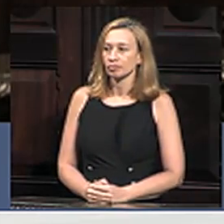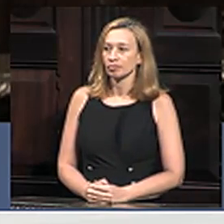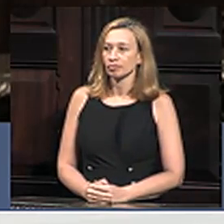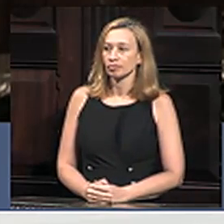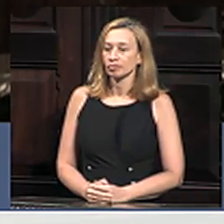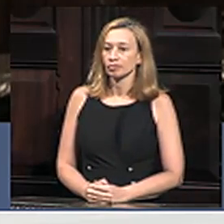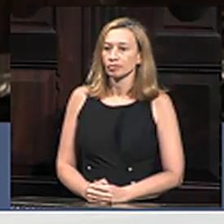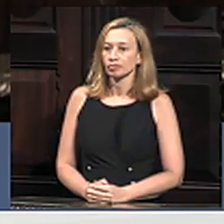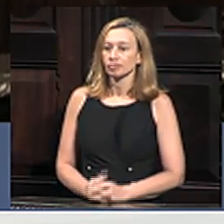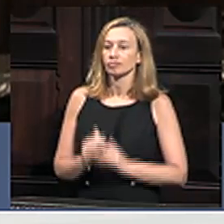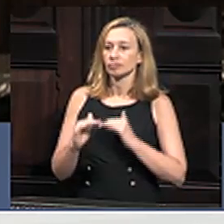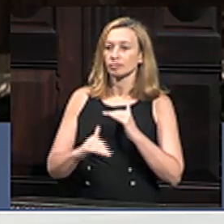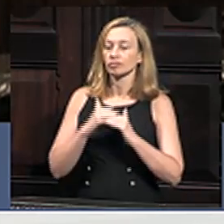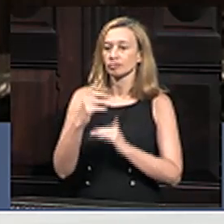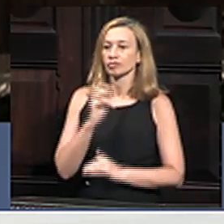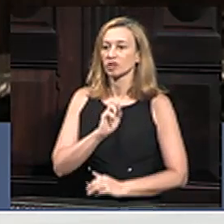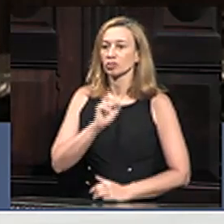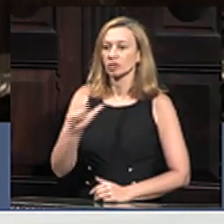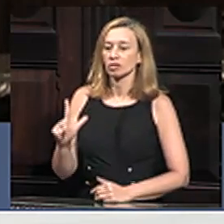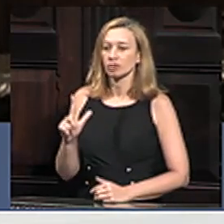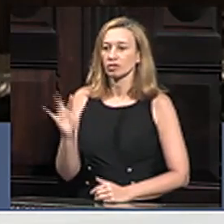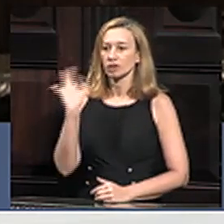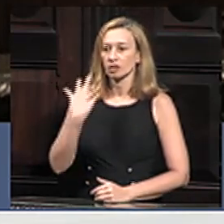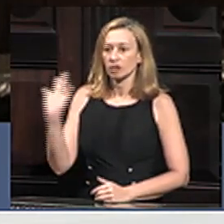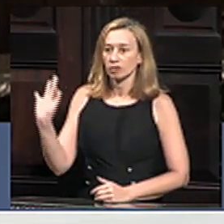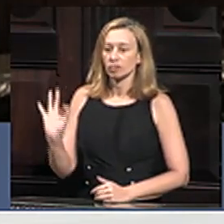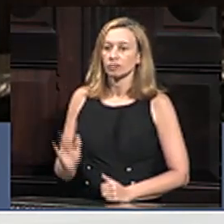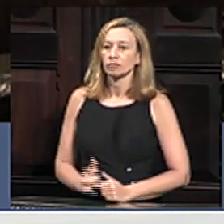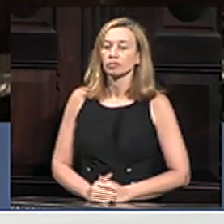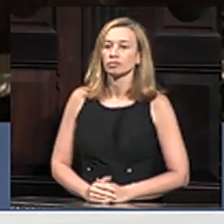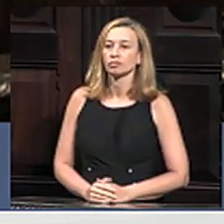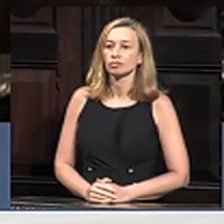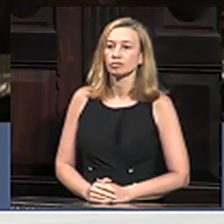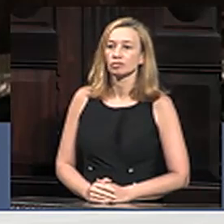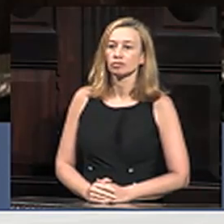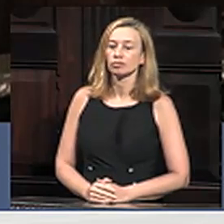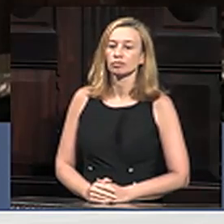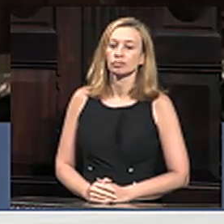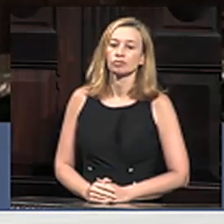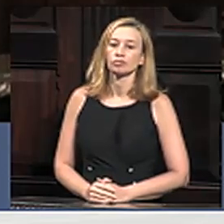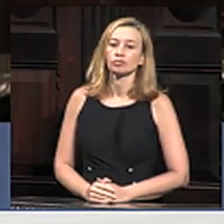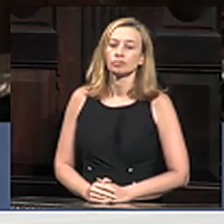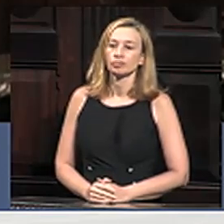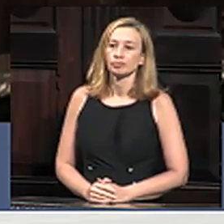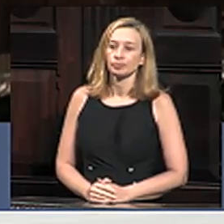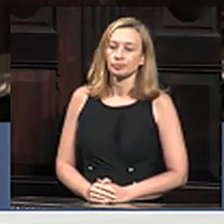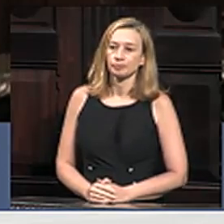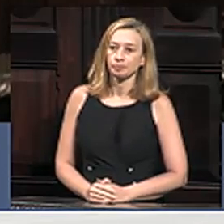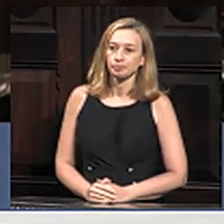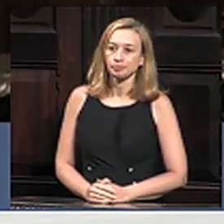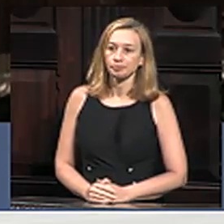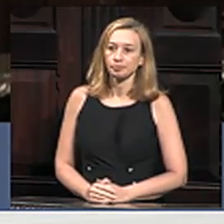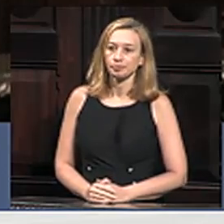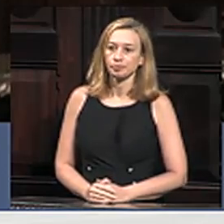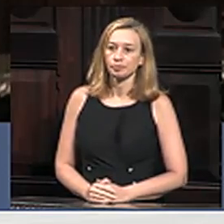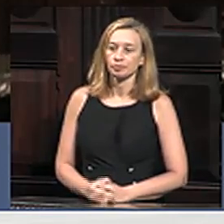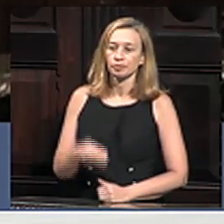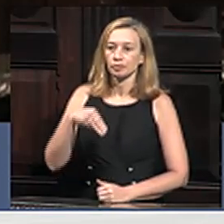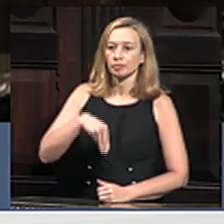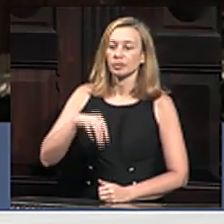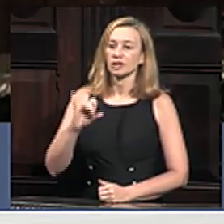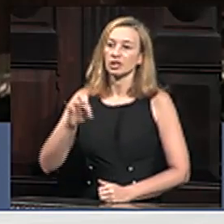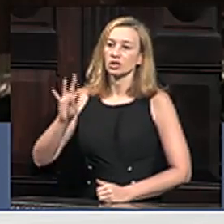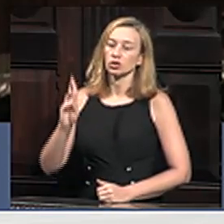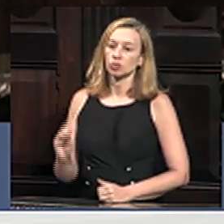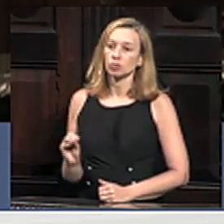O Supremo Tribunal Federal não é Assembleia Constituinte. Os ministros do